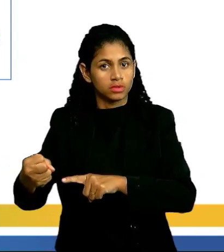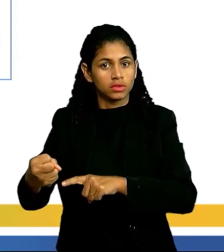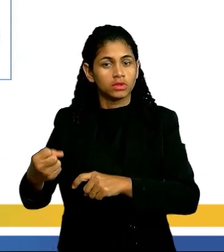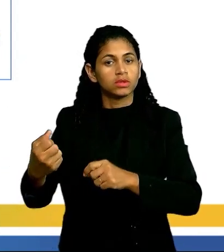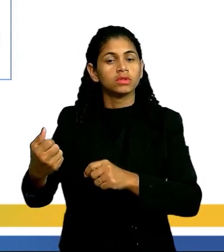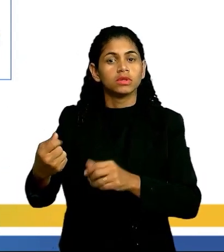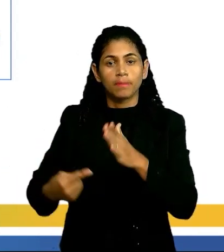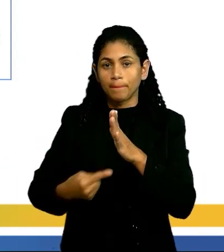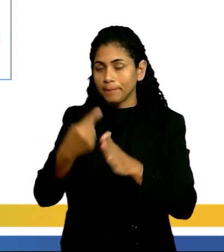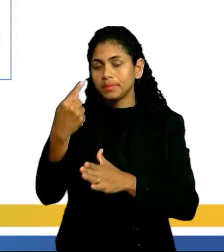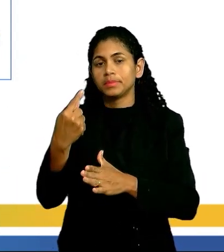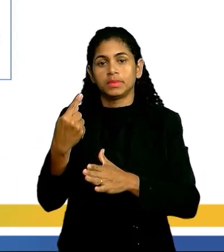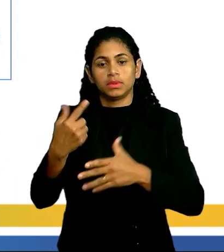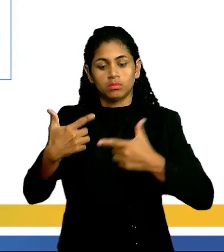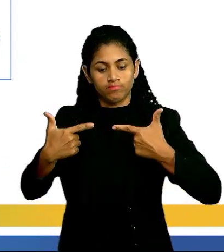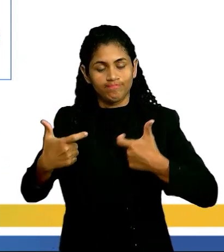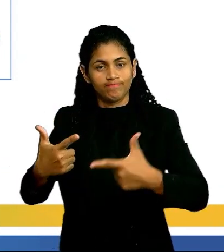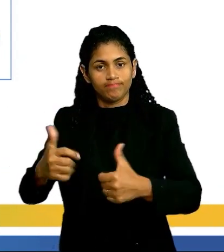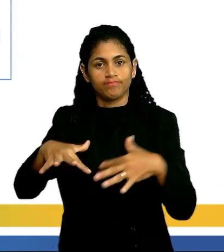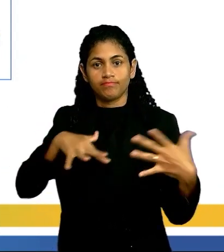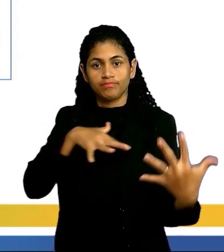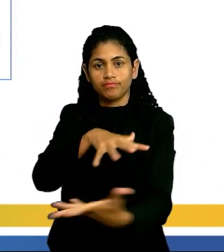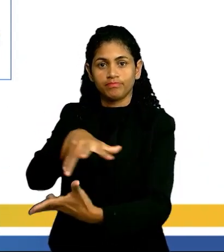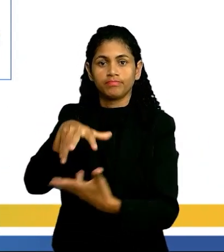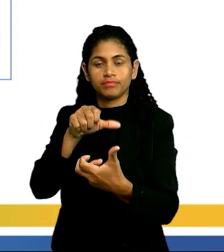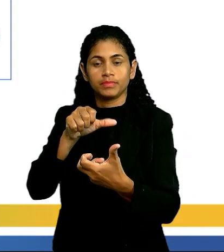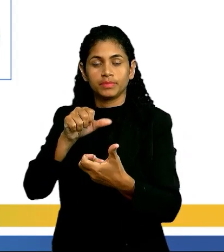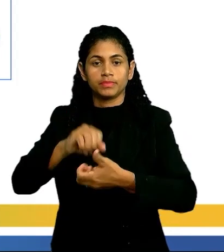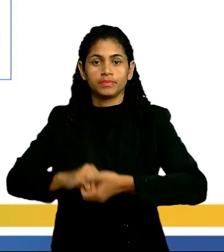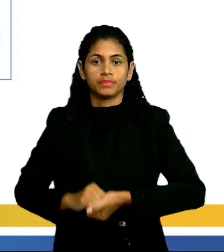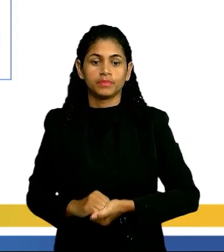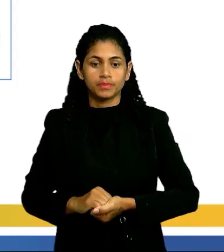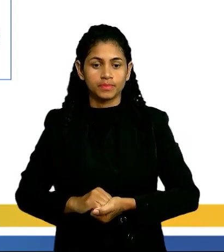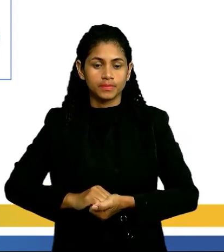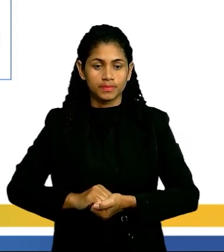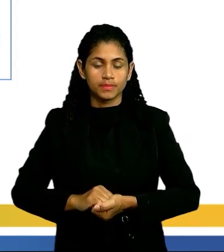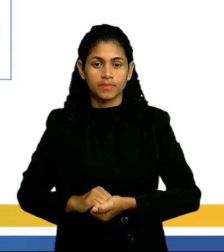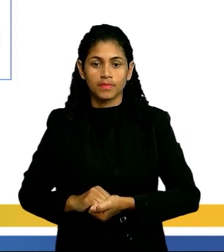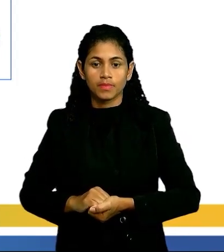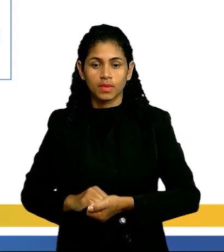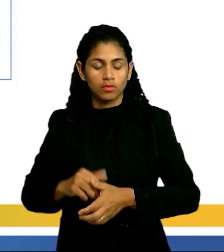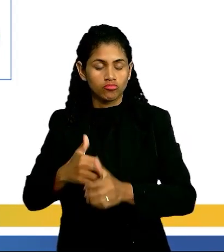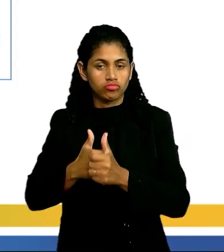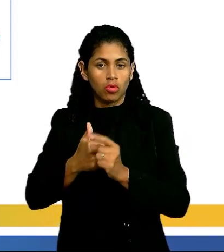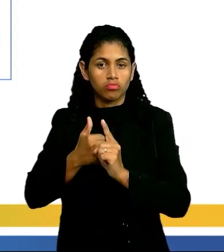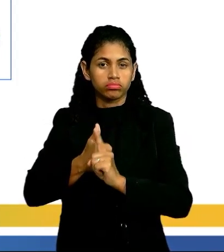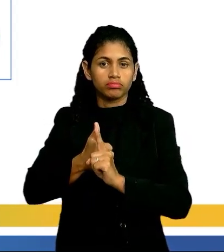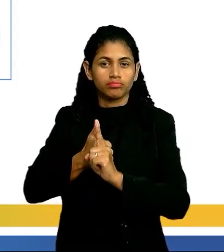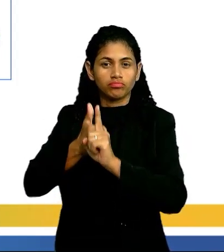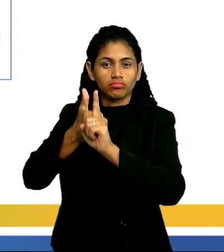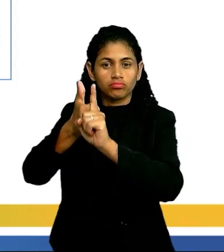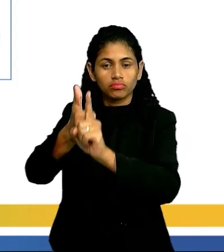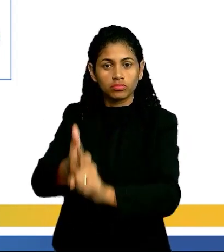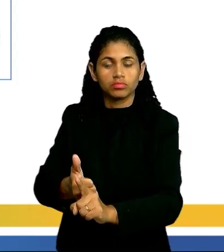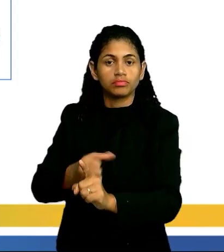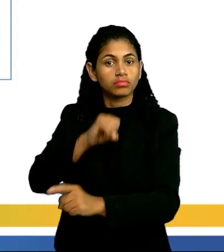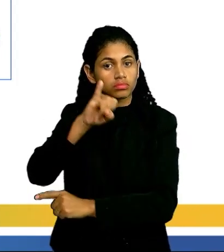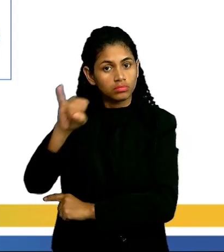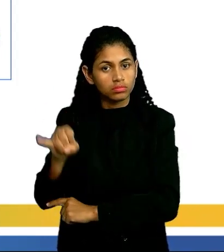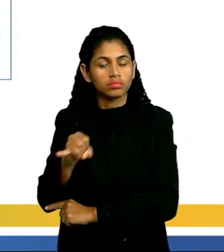culturais e étnicos, né, que já perseguiam os judeus há muito tempo, vão ali se processar também e vão